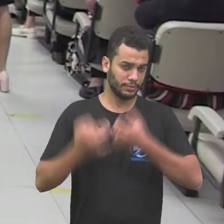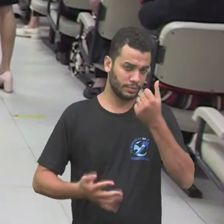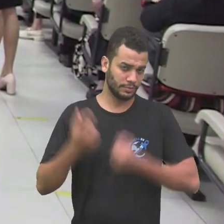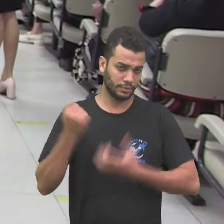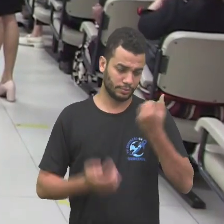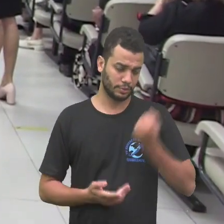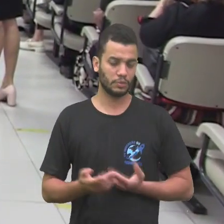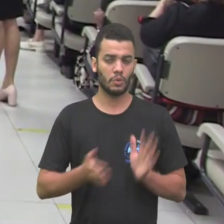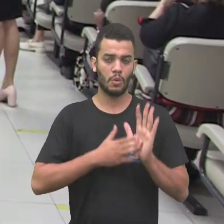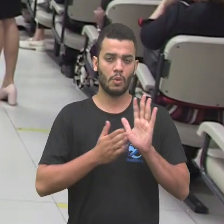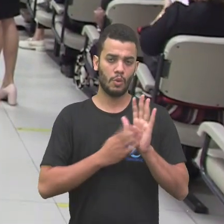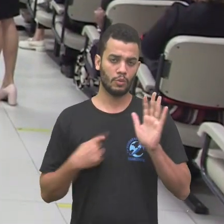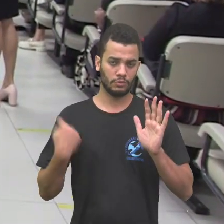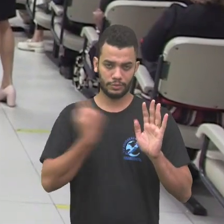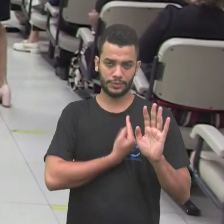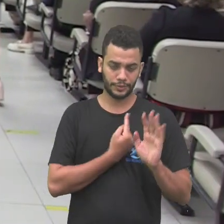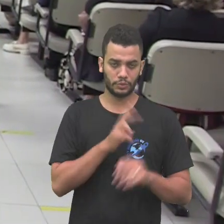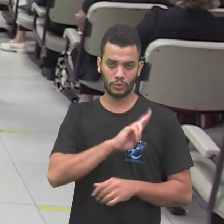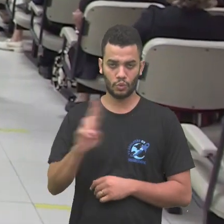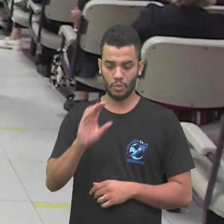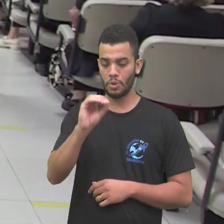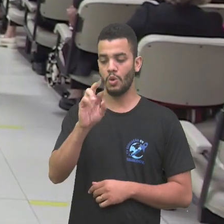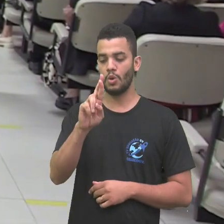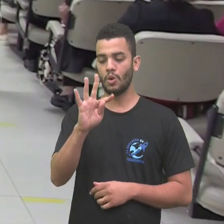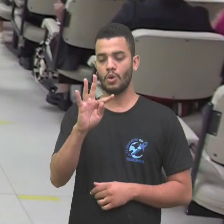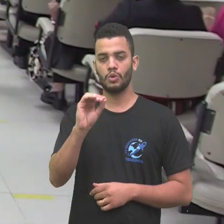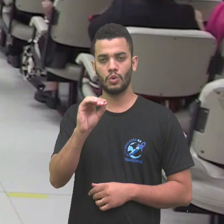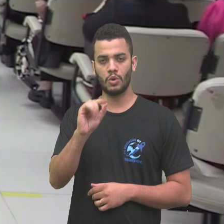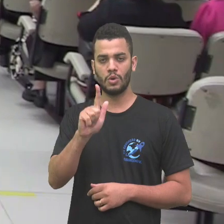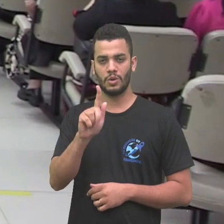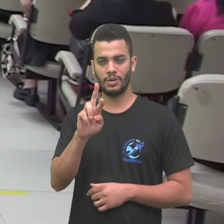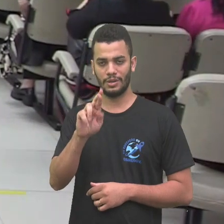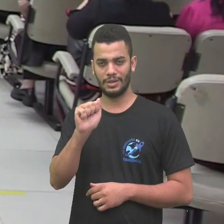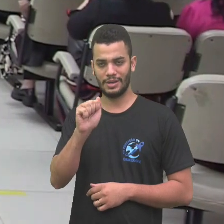Ortografando, que é um projeto que visa a